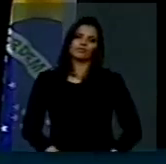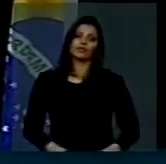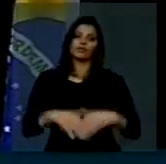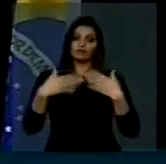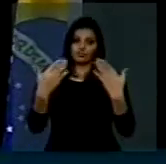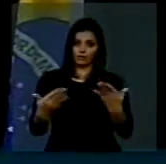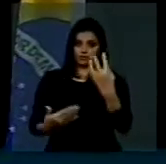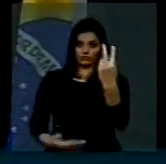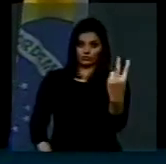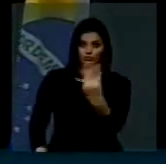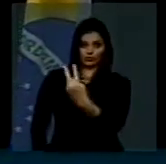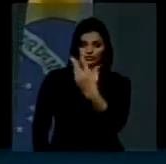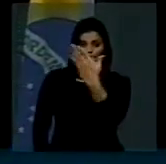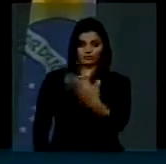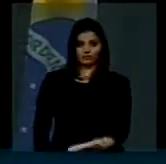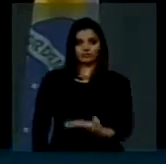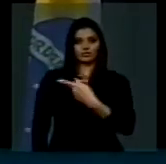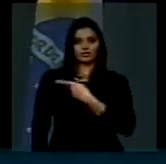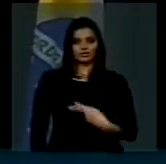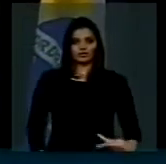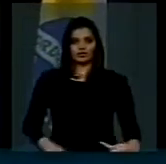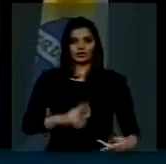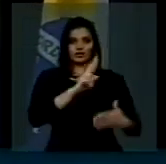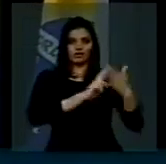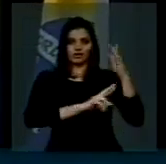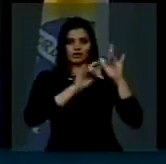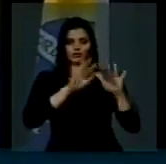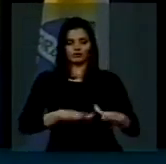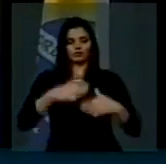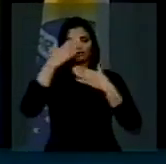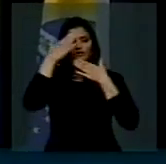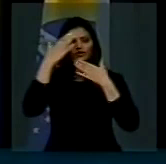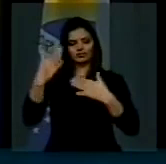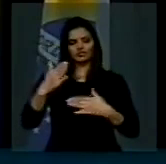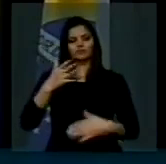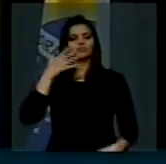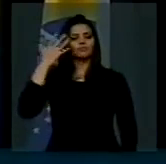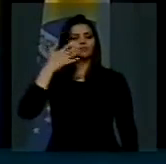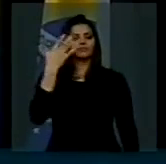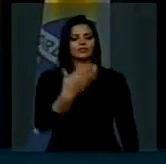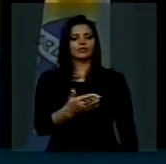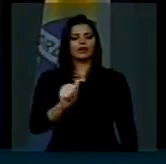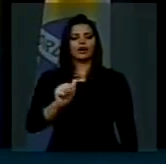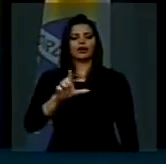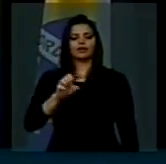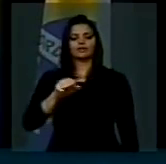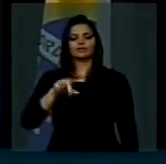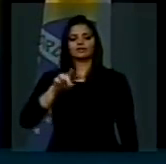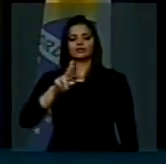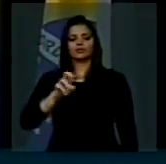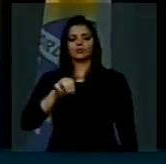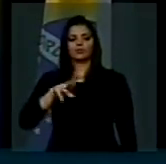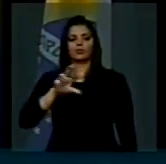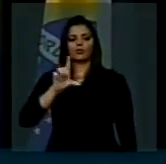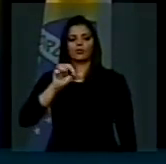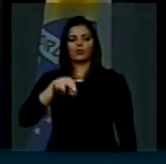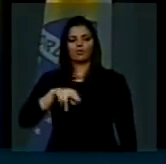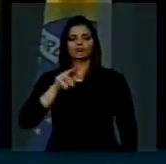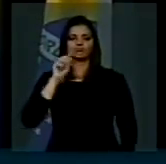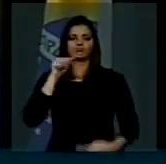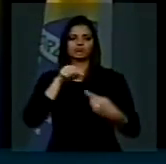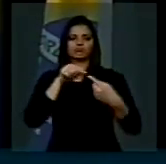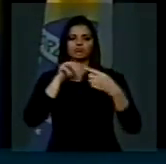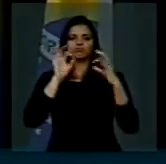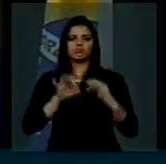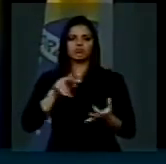senhor relator, primeiro agradecer as palavras do deputado Alessandro Molon. De fato, nós do PSDB temos estado atentos